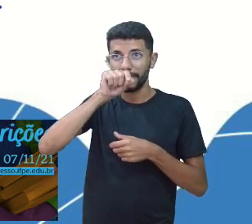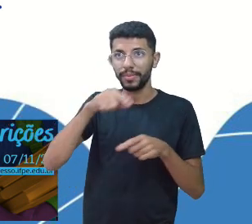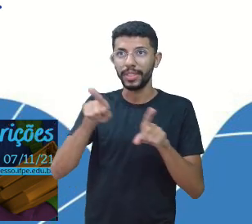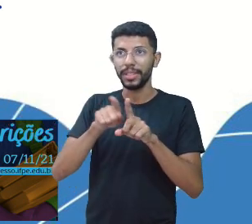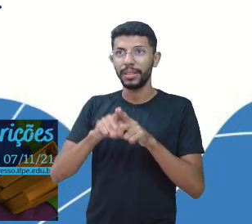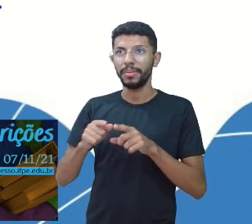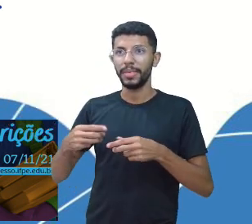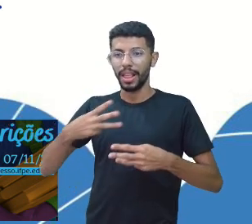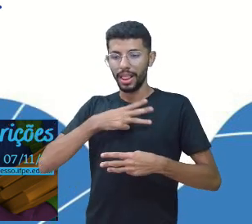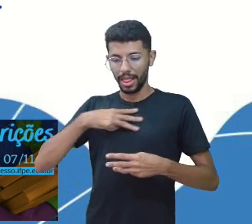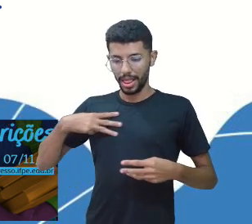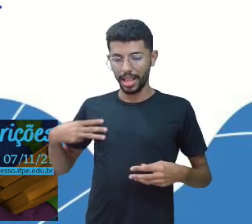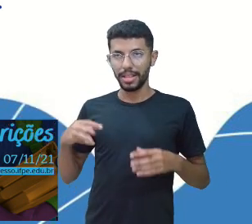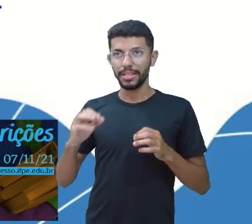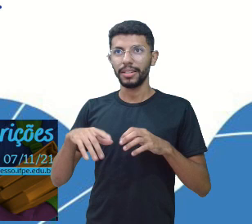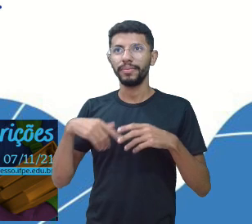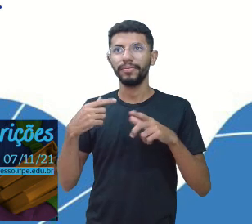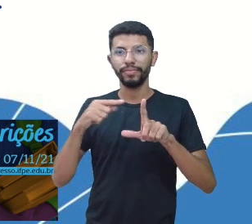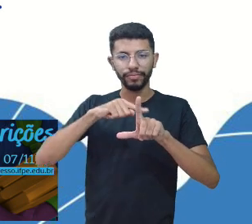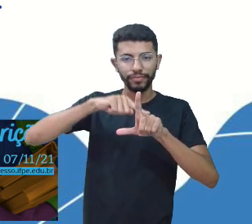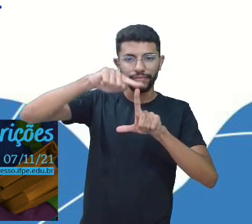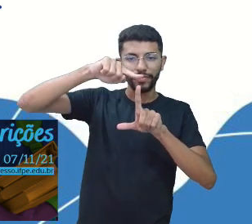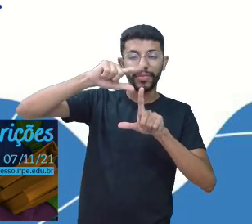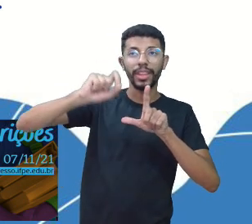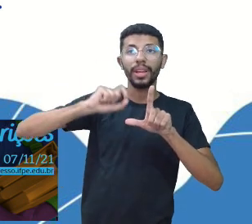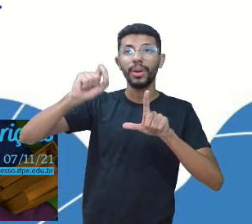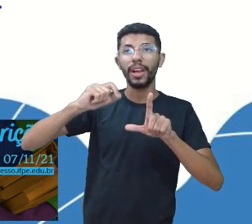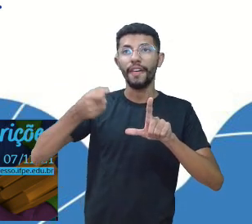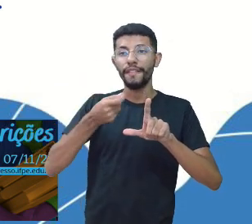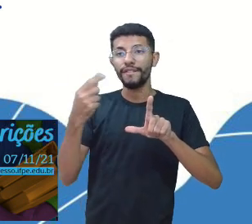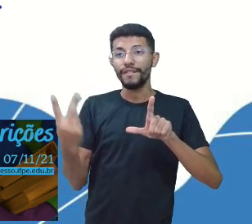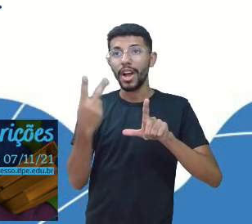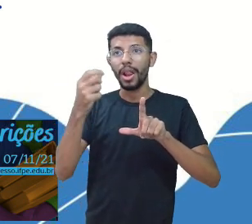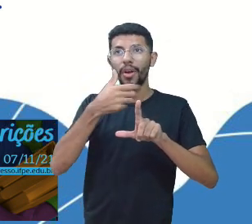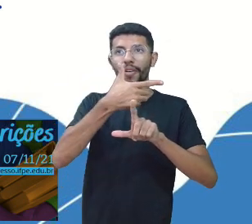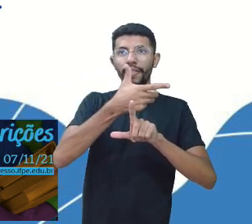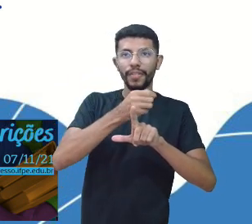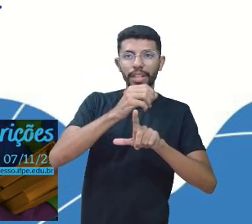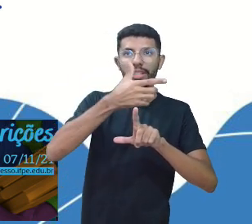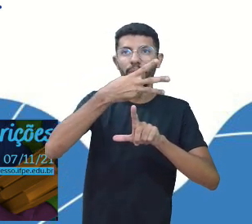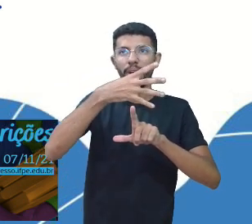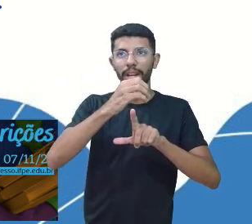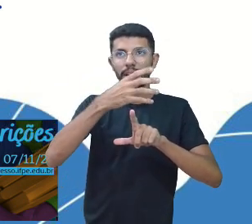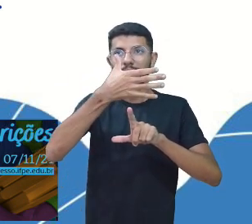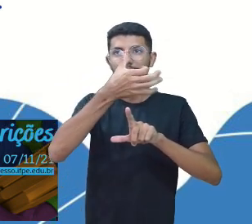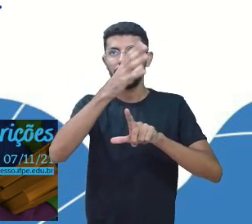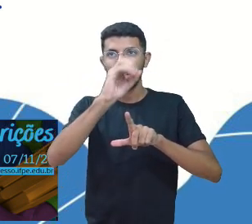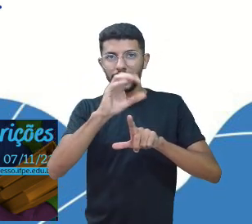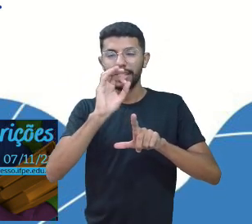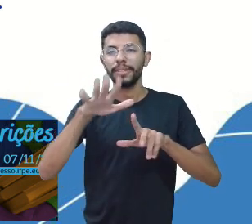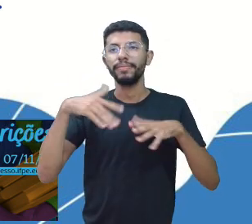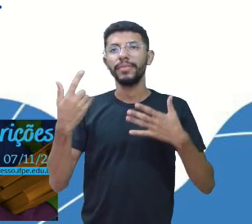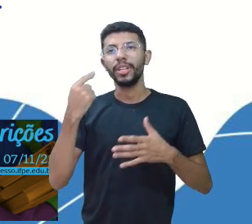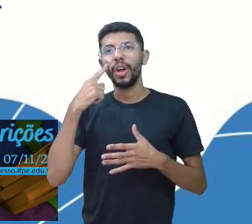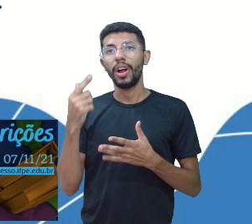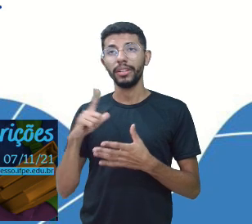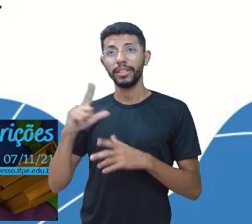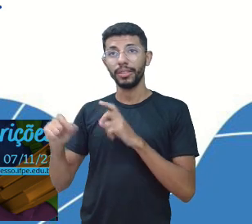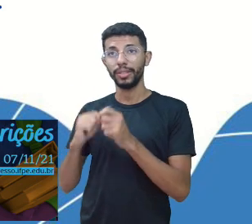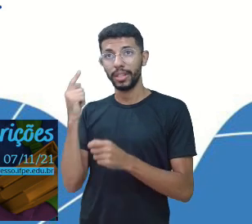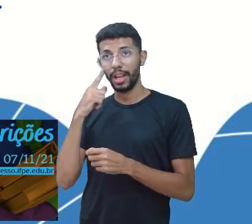20, 40 e 60. E aí se pergunta o seguinte, é correto afirmar que... Gente, vê só, são valores